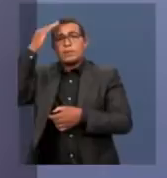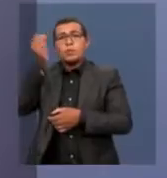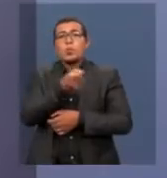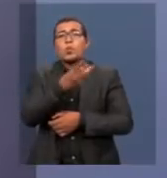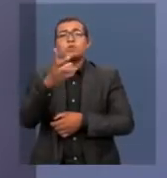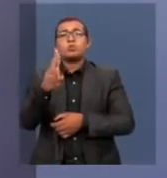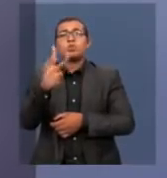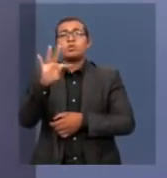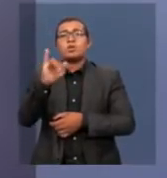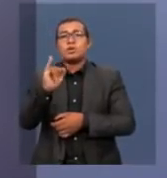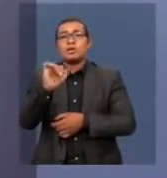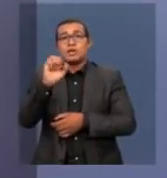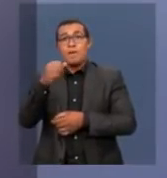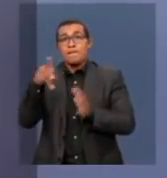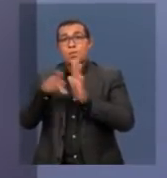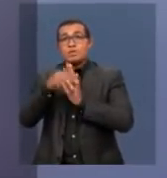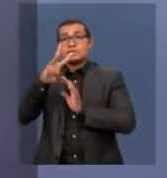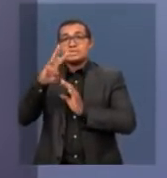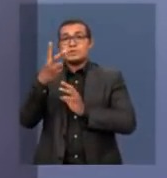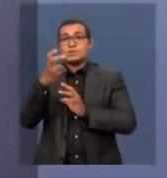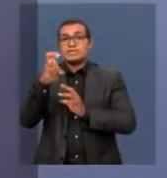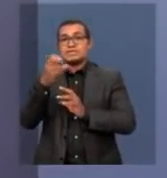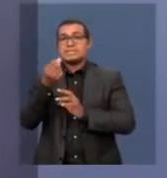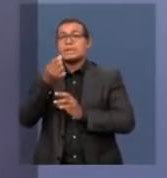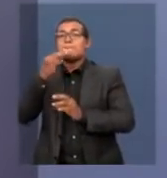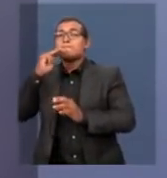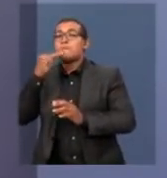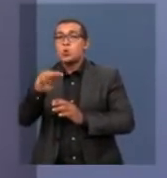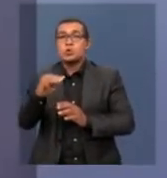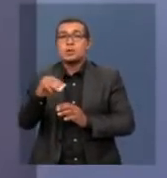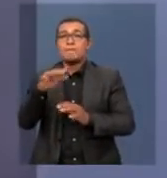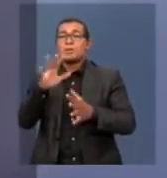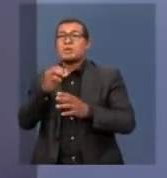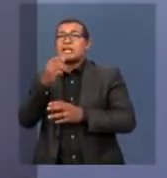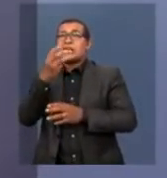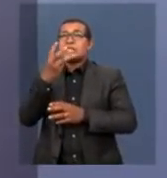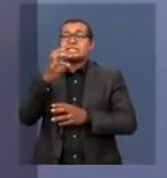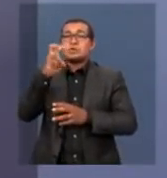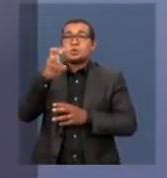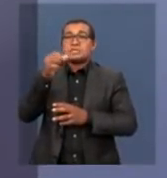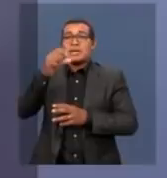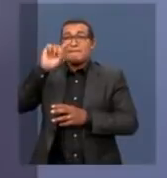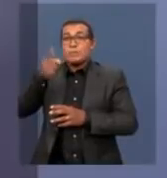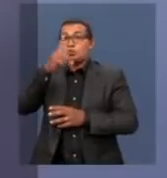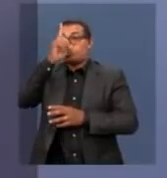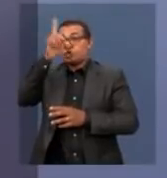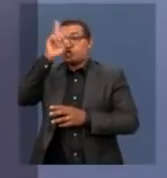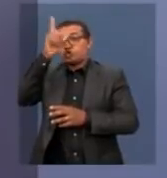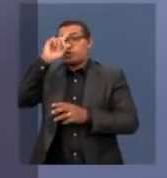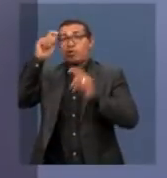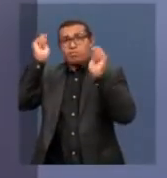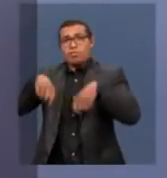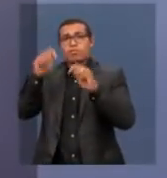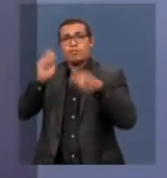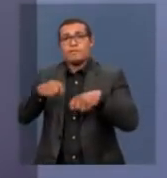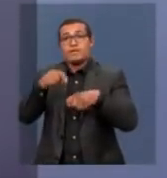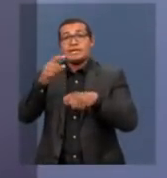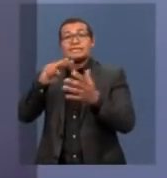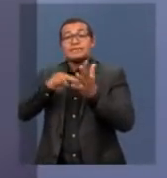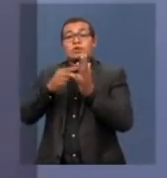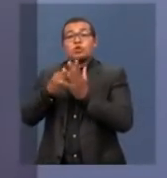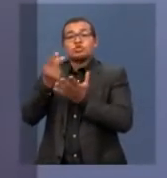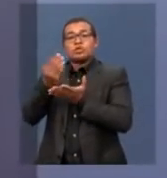você compra com 356 milhões 350 mil diárias então é isso que nós vamos fazer é redirecionar o dinheiro